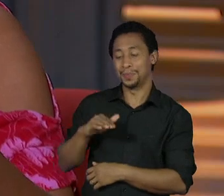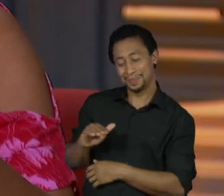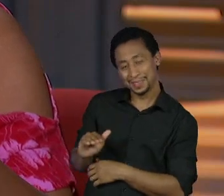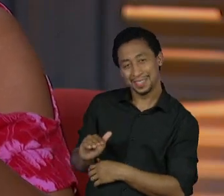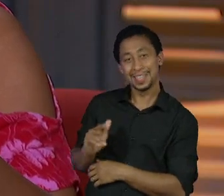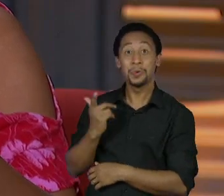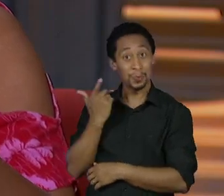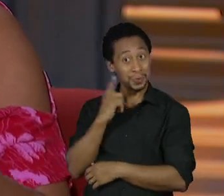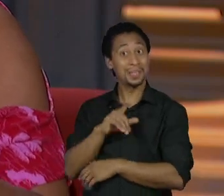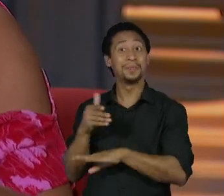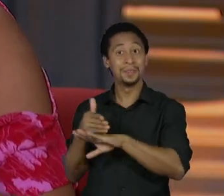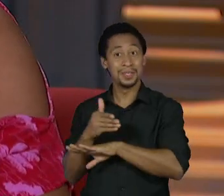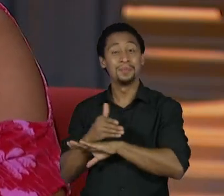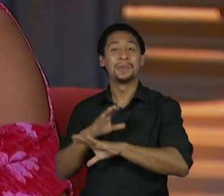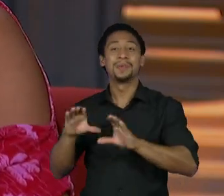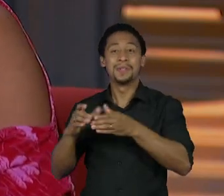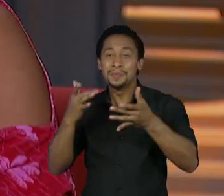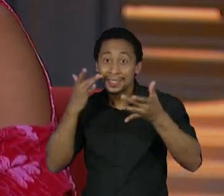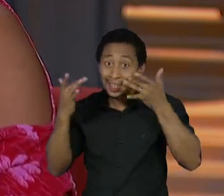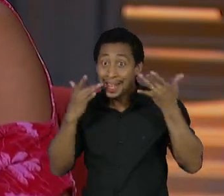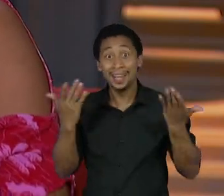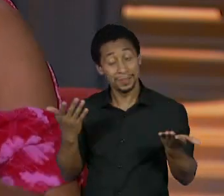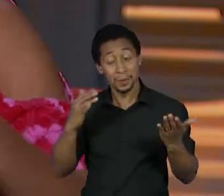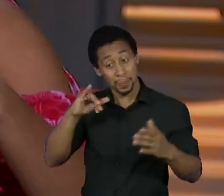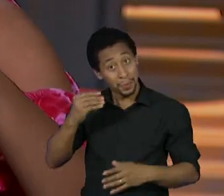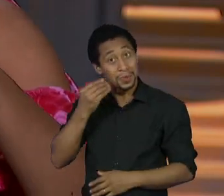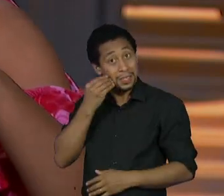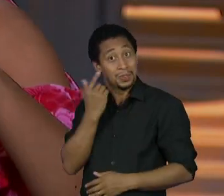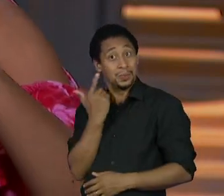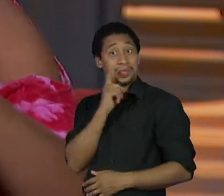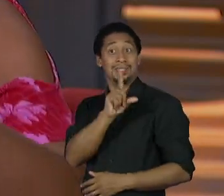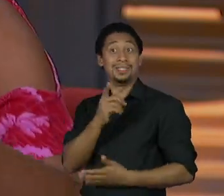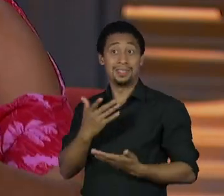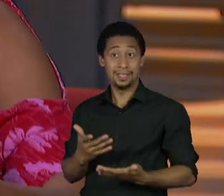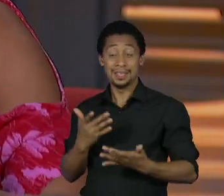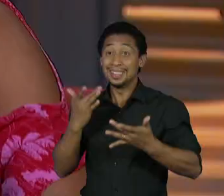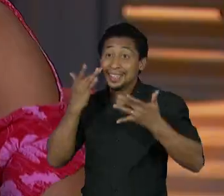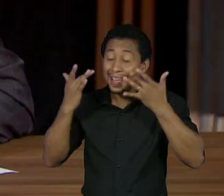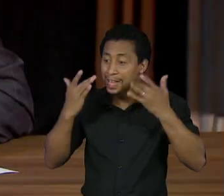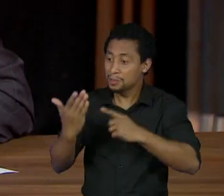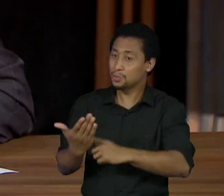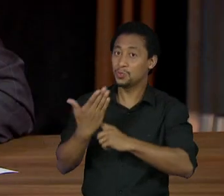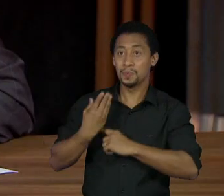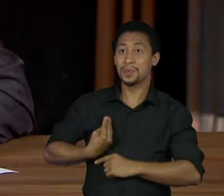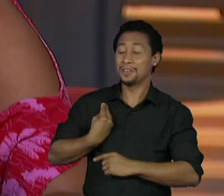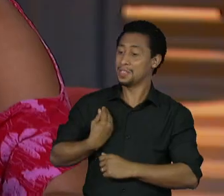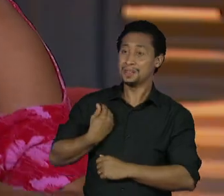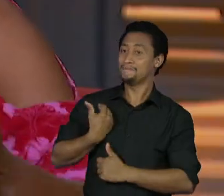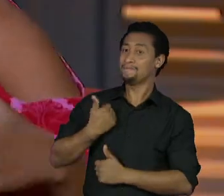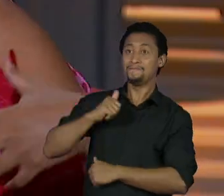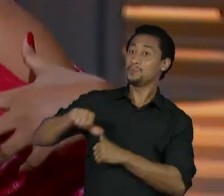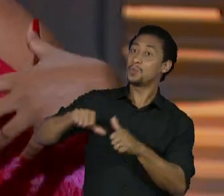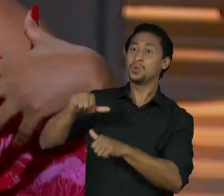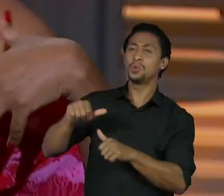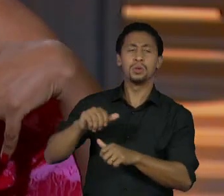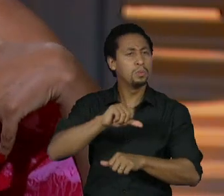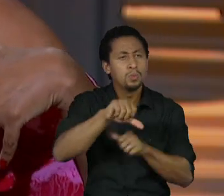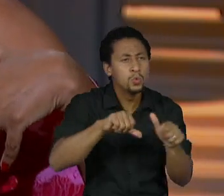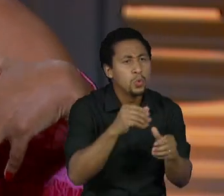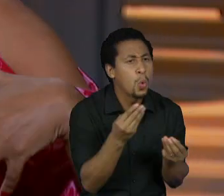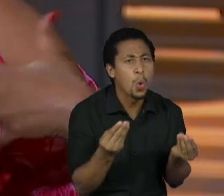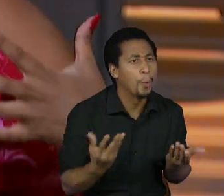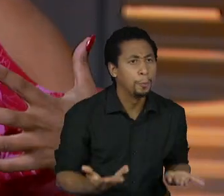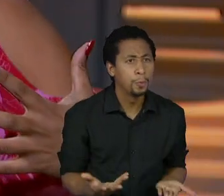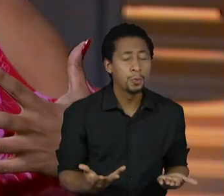cultural próximo do meu bairro, eu fiz teatro nesse centro cultural. E fazer teatro mudou a minha vida. Como? Mudou, porque eu posso...